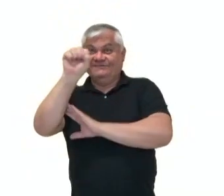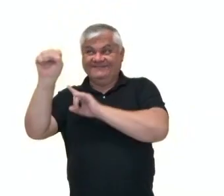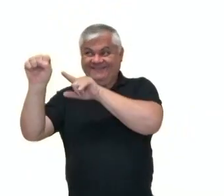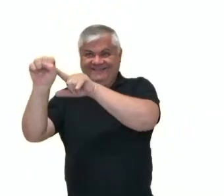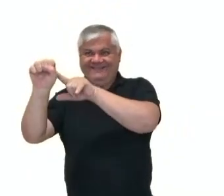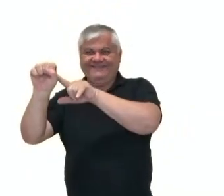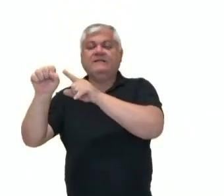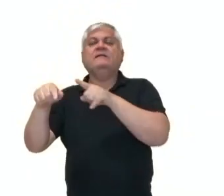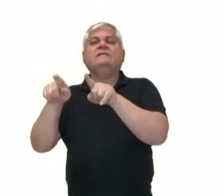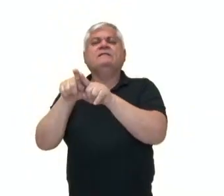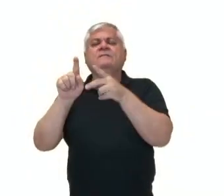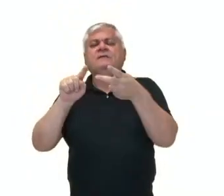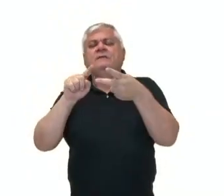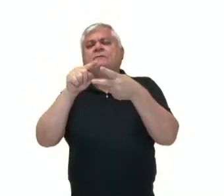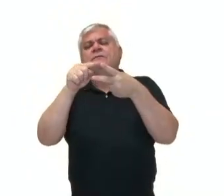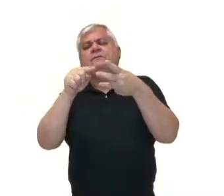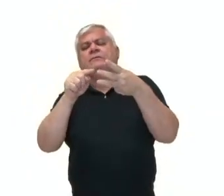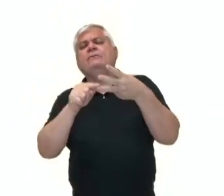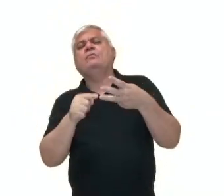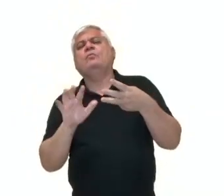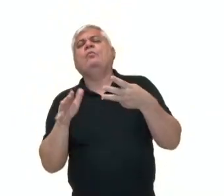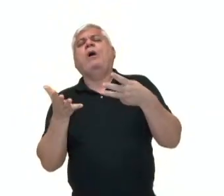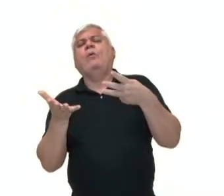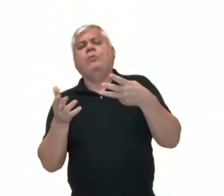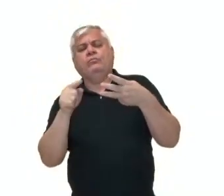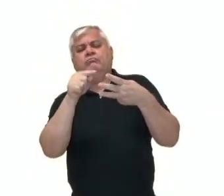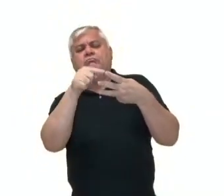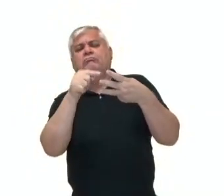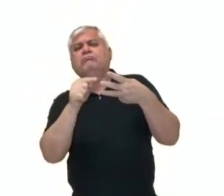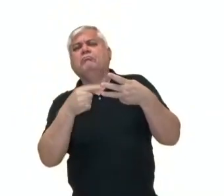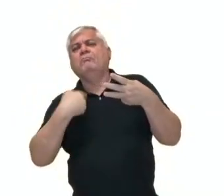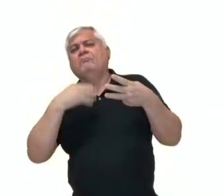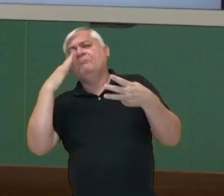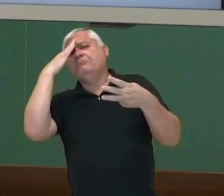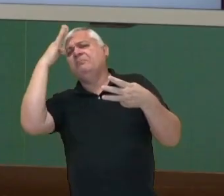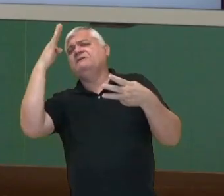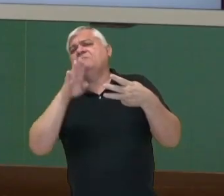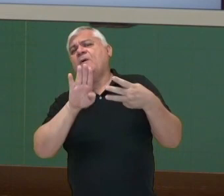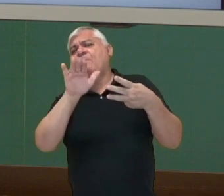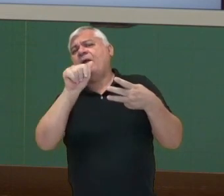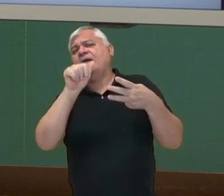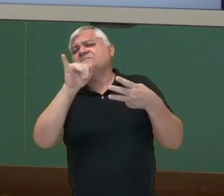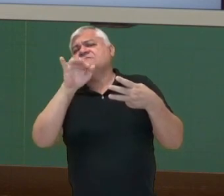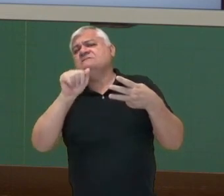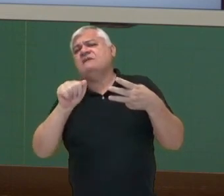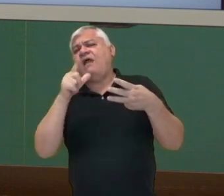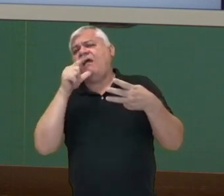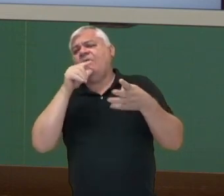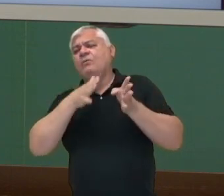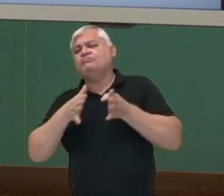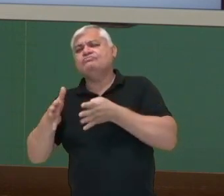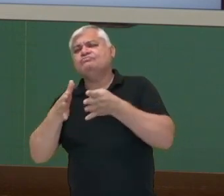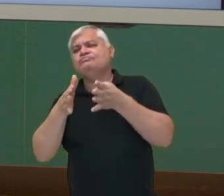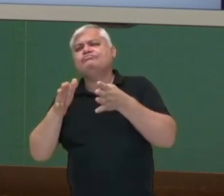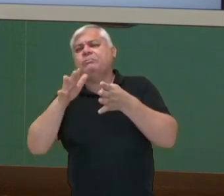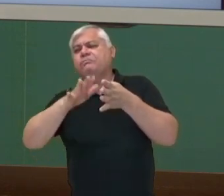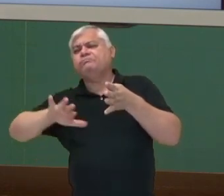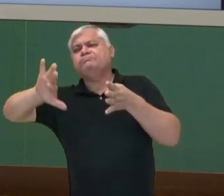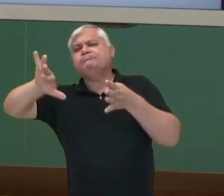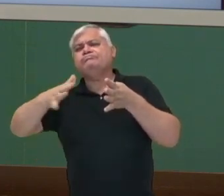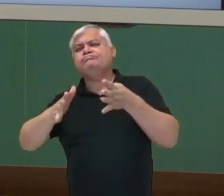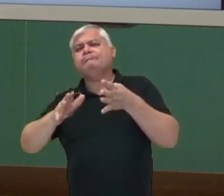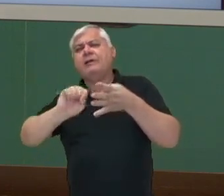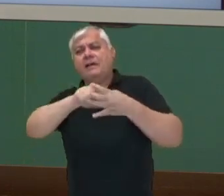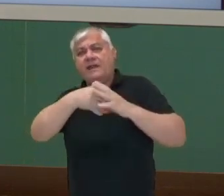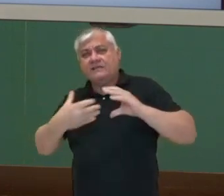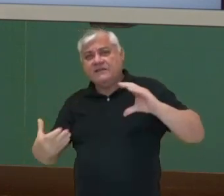e quais são elas, então, quais são as principais bacias hidrográficas do sudeste? E que características tem cada uma